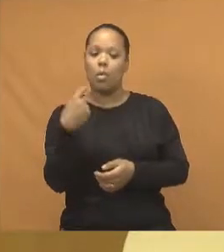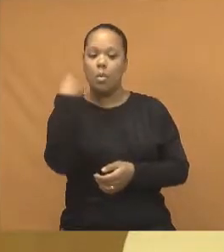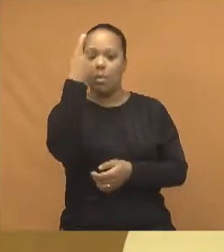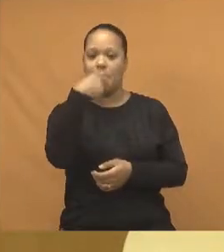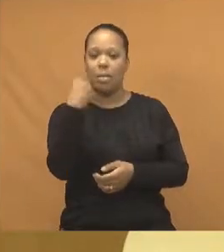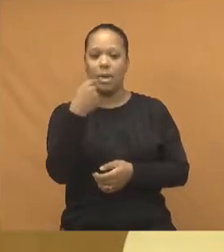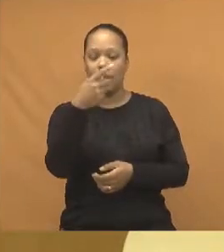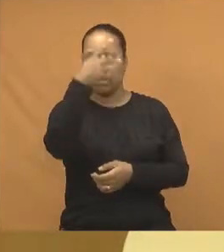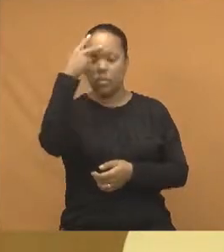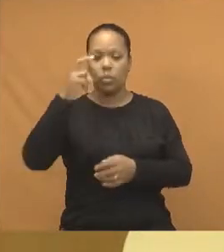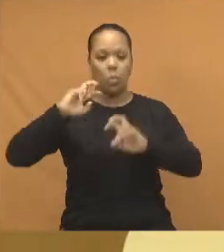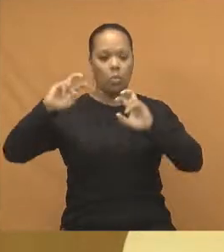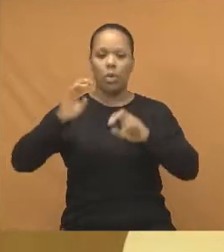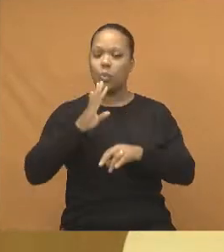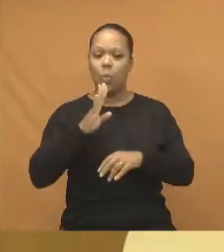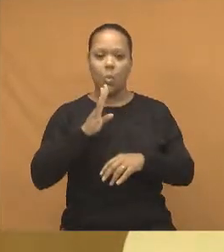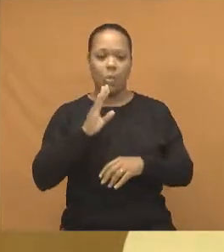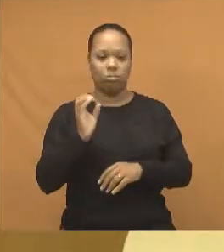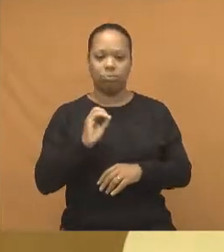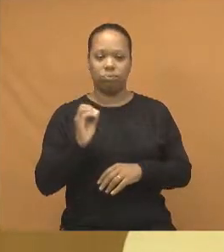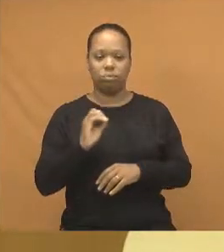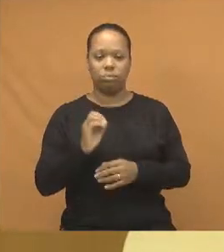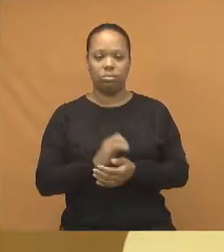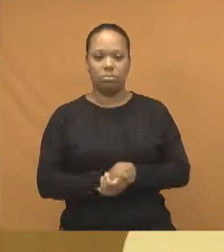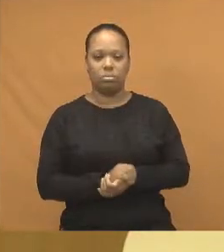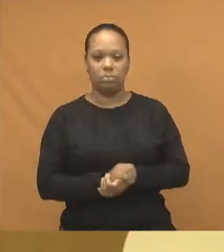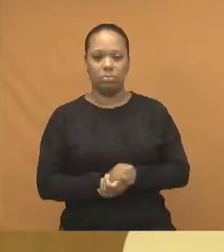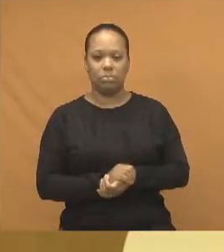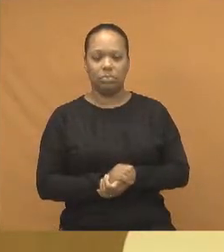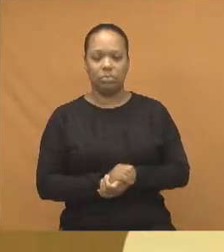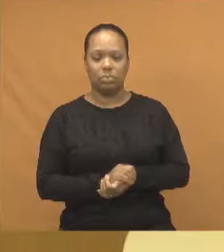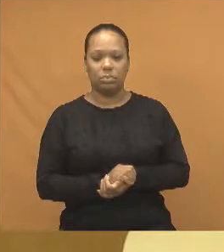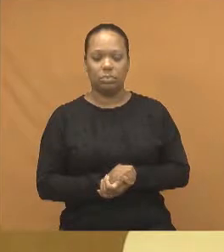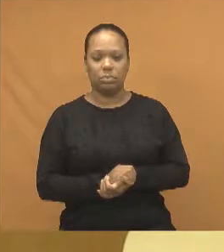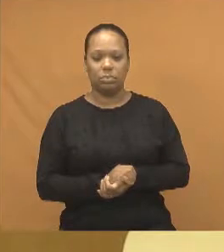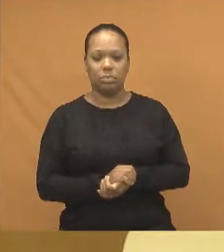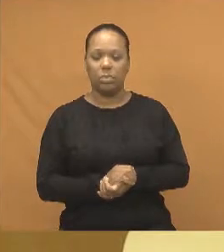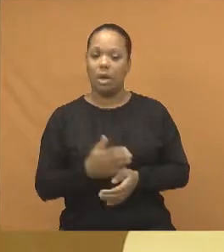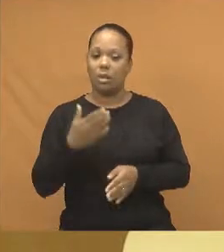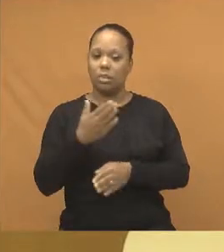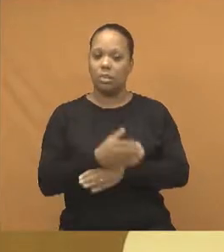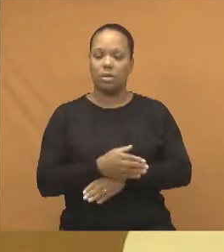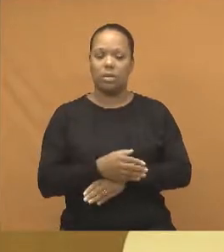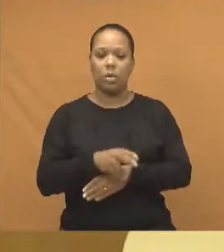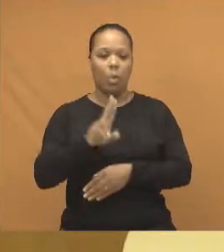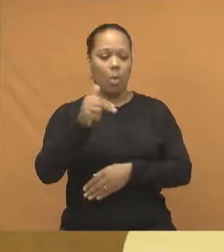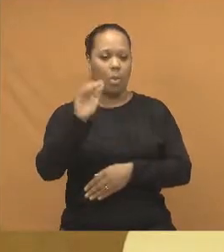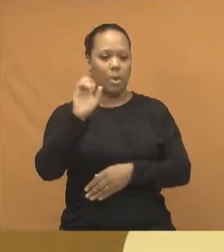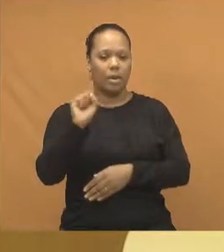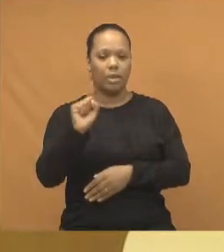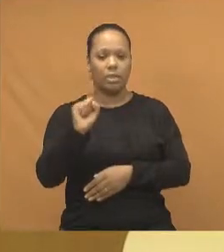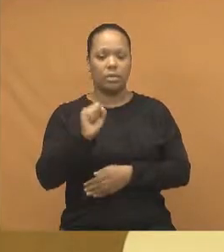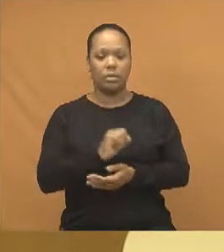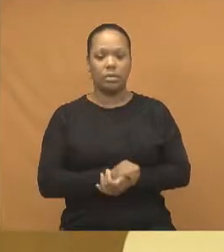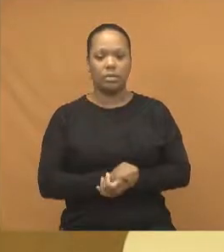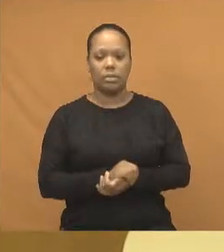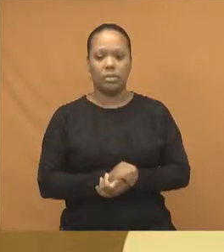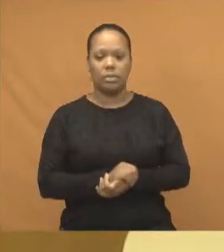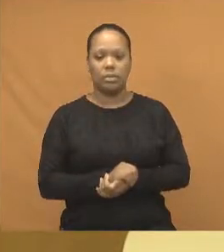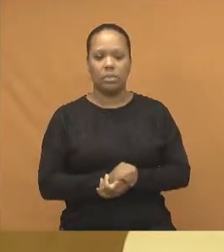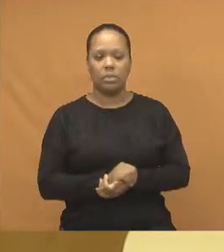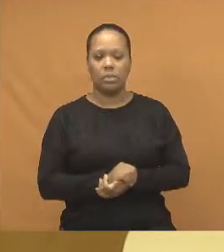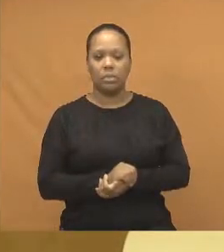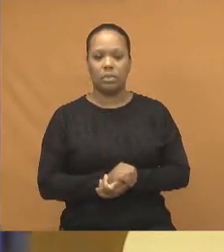não ser reconhecida por ninguém. Eu conseguia chegar nos equipamentos públicos, unidades onde não é onde eu